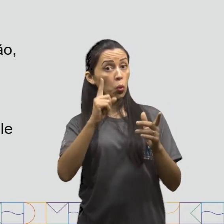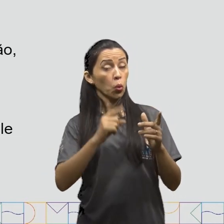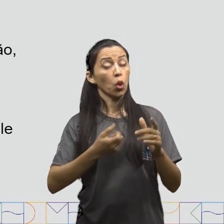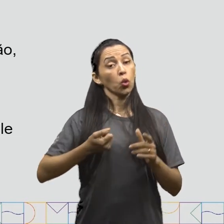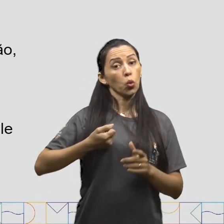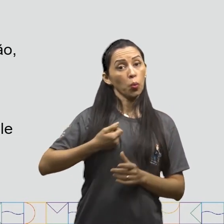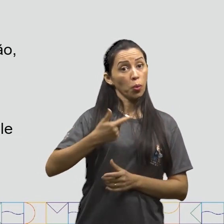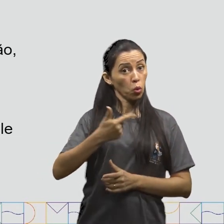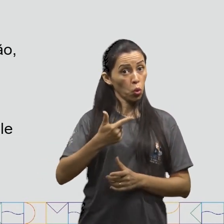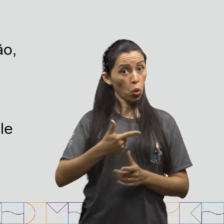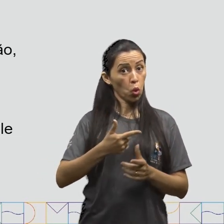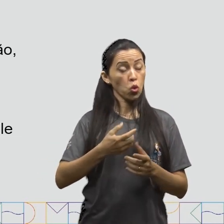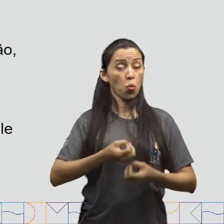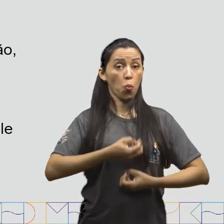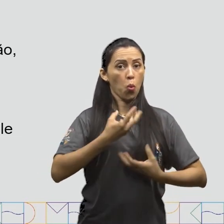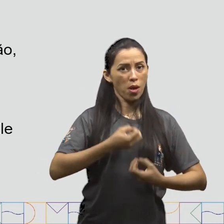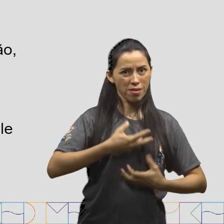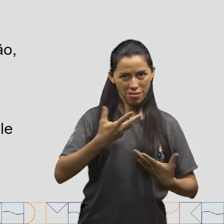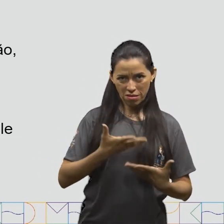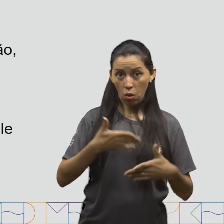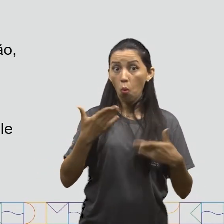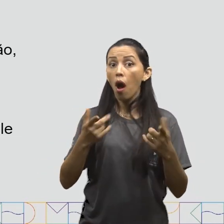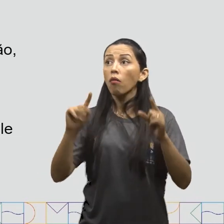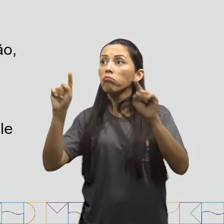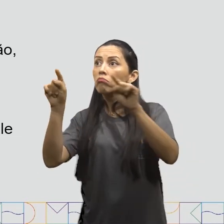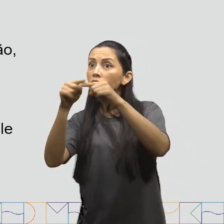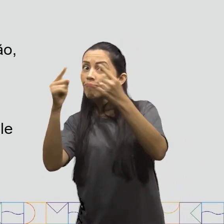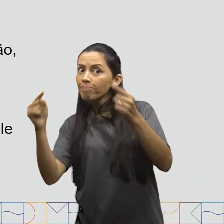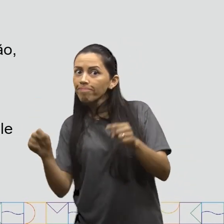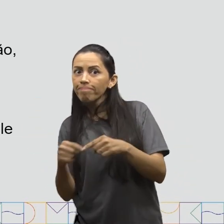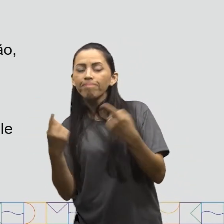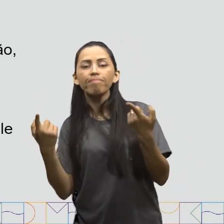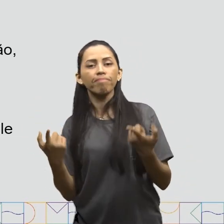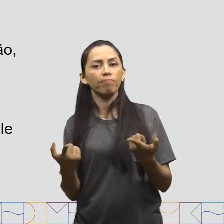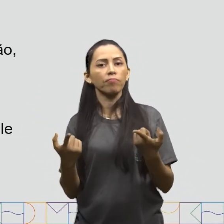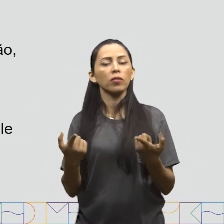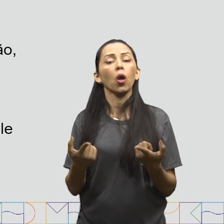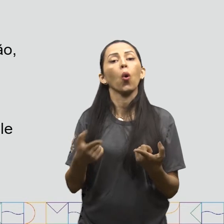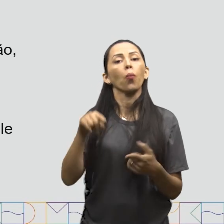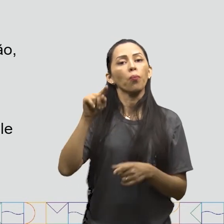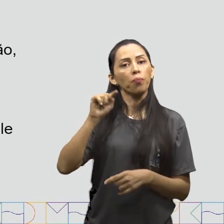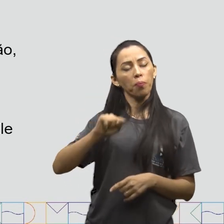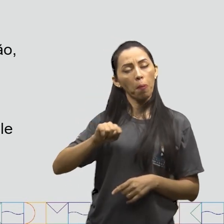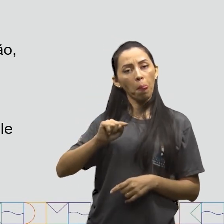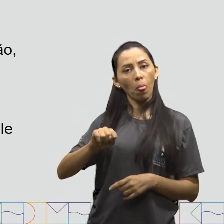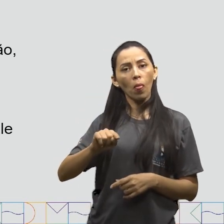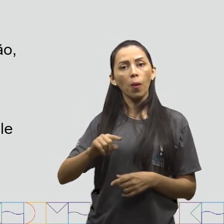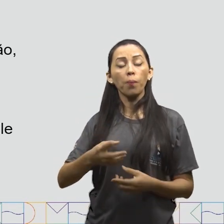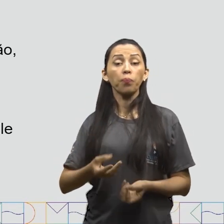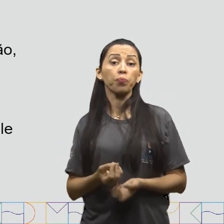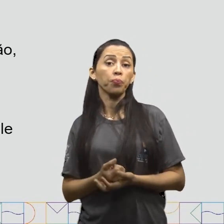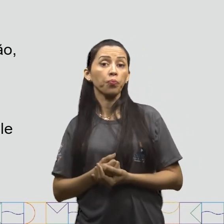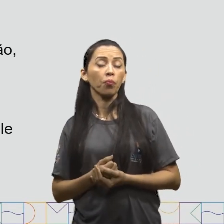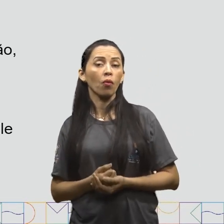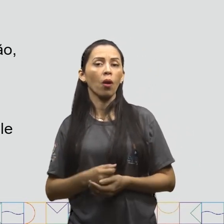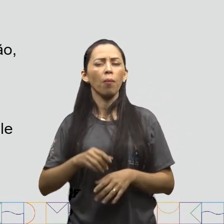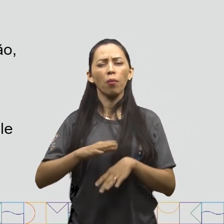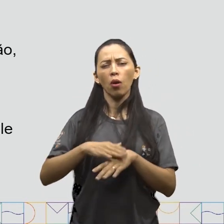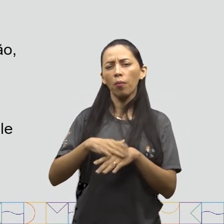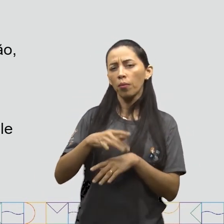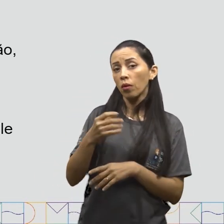para poesia. Produção artística que pode trazer outras formas de expressão, além das